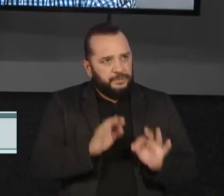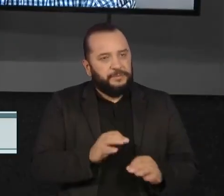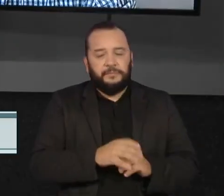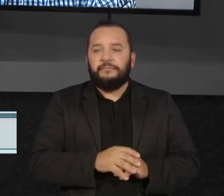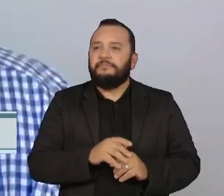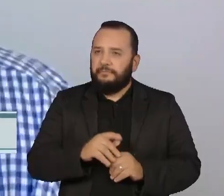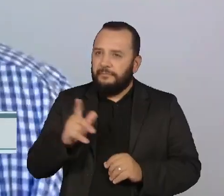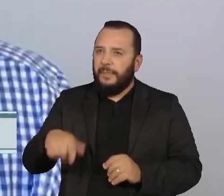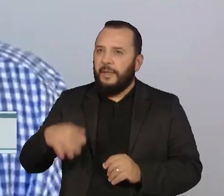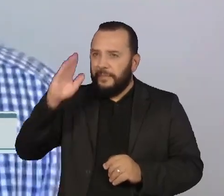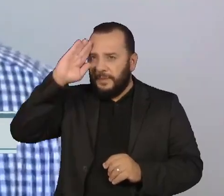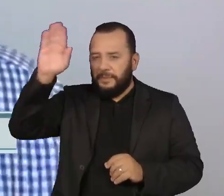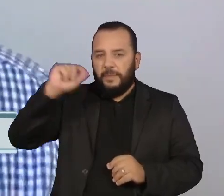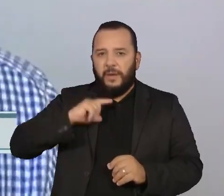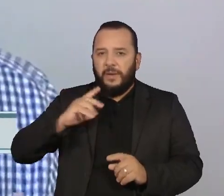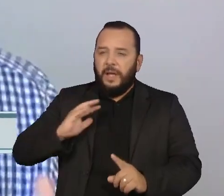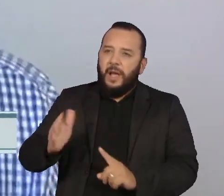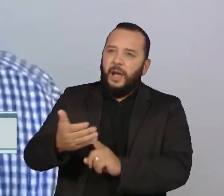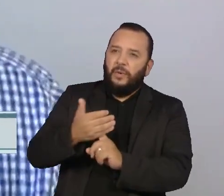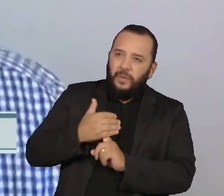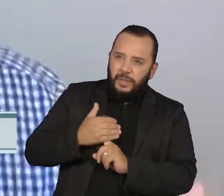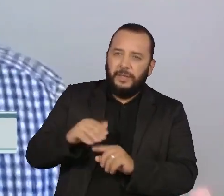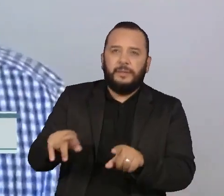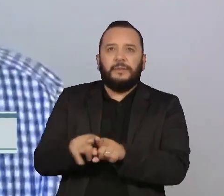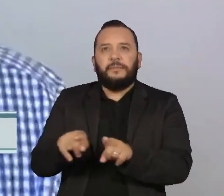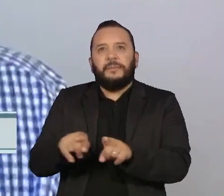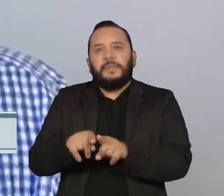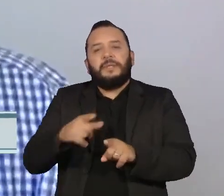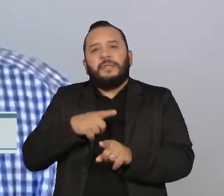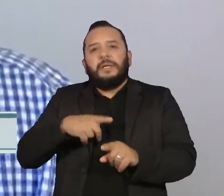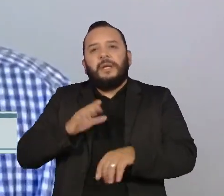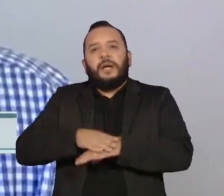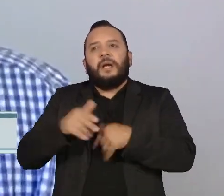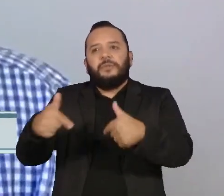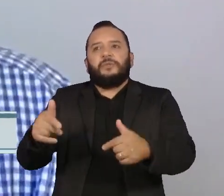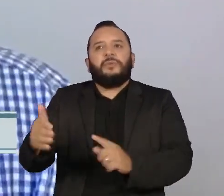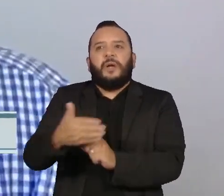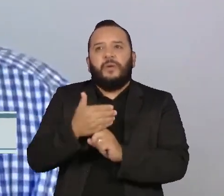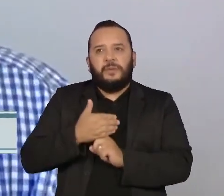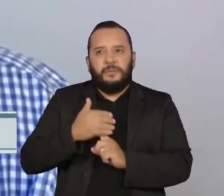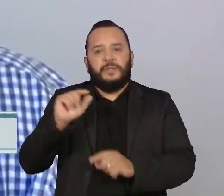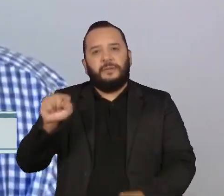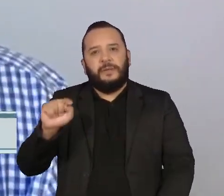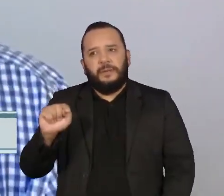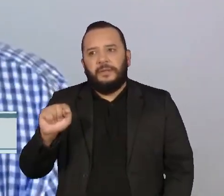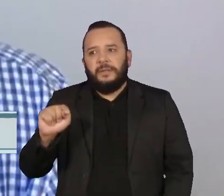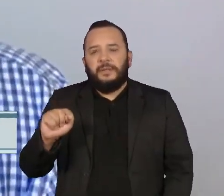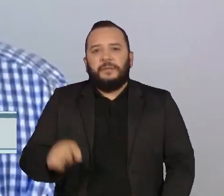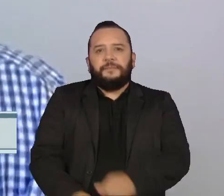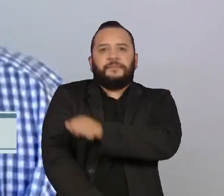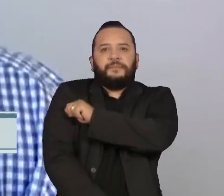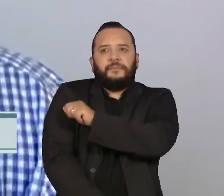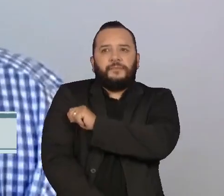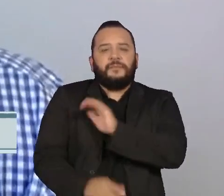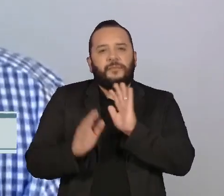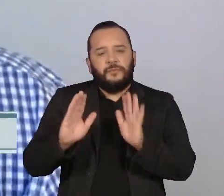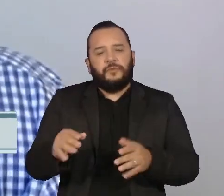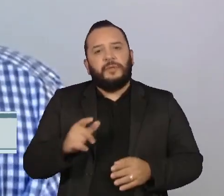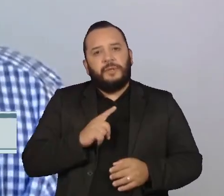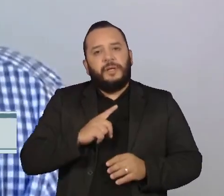principais formas de acolher ou de termos essa postura de acolhimento em relação a alunos que estão sofrendo